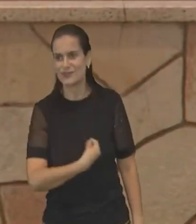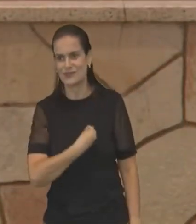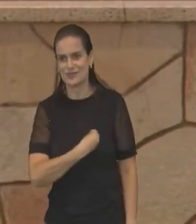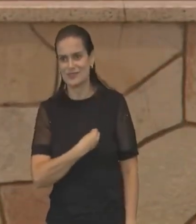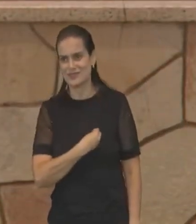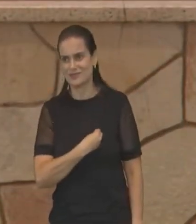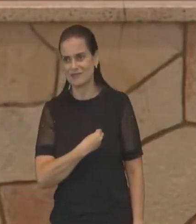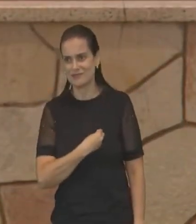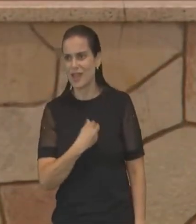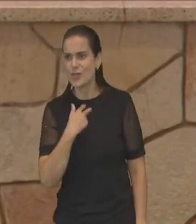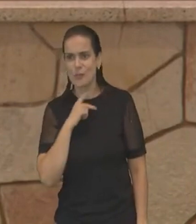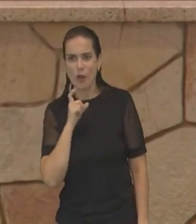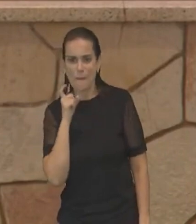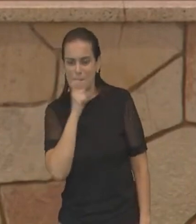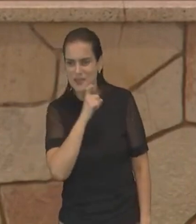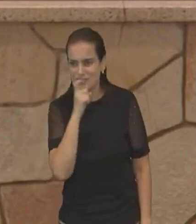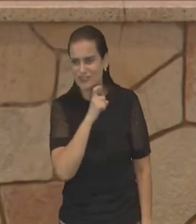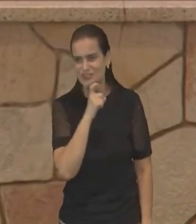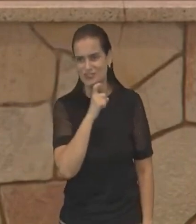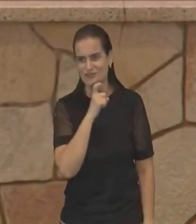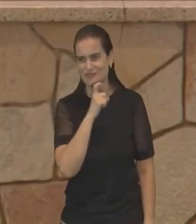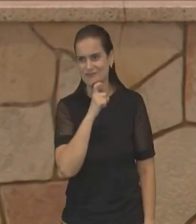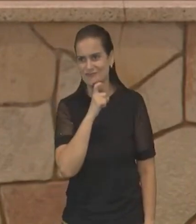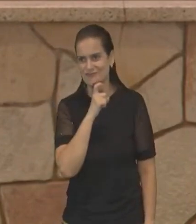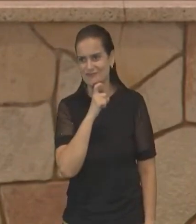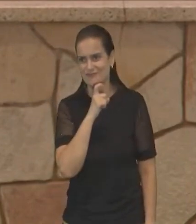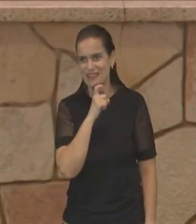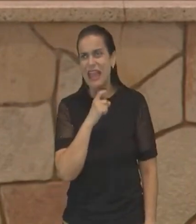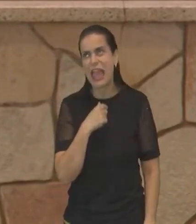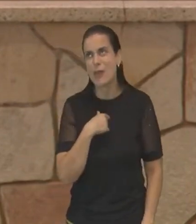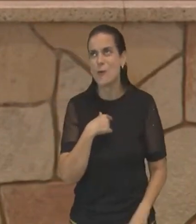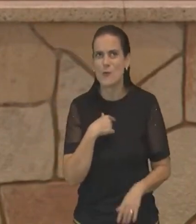não minta dizendo que não vai trabalhar porque está doente se você